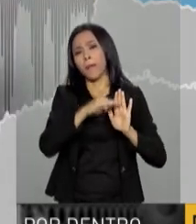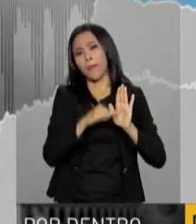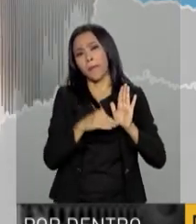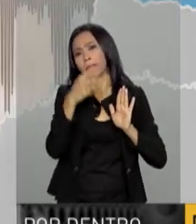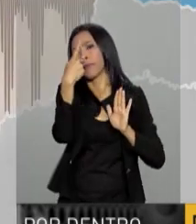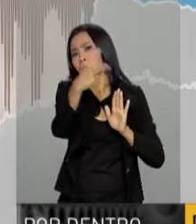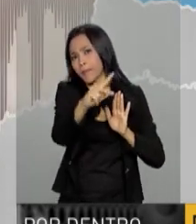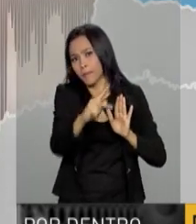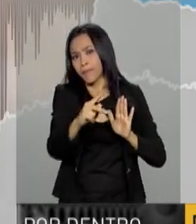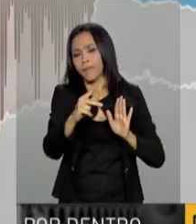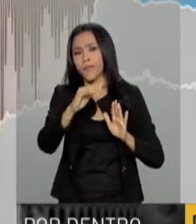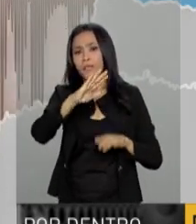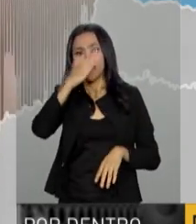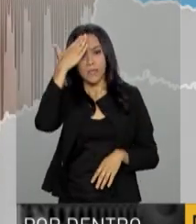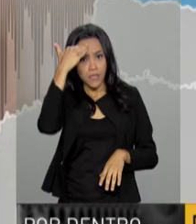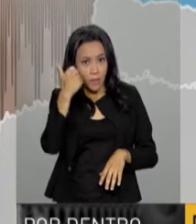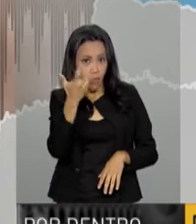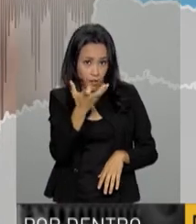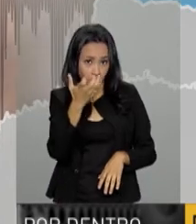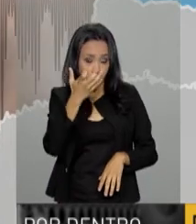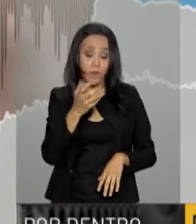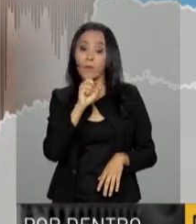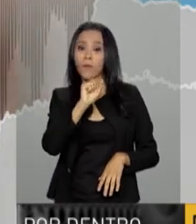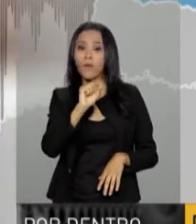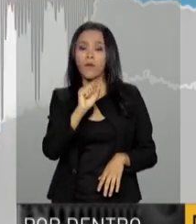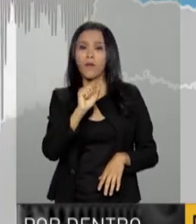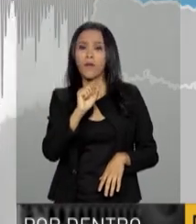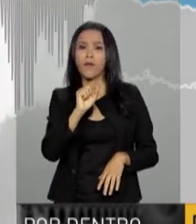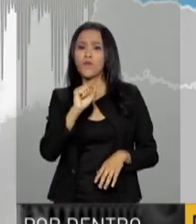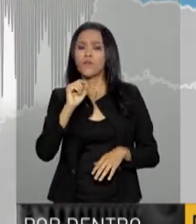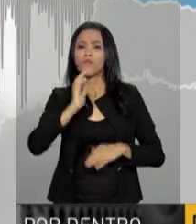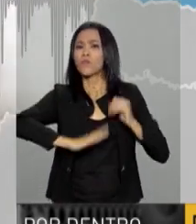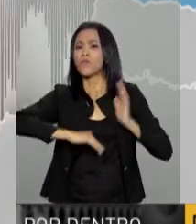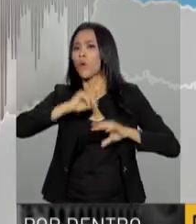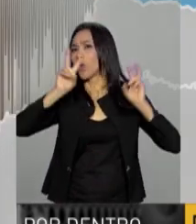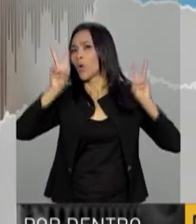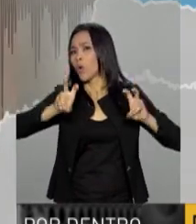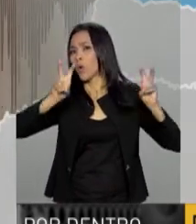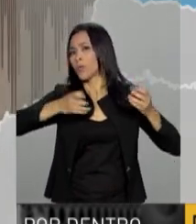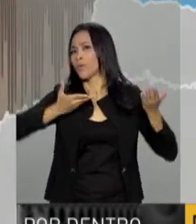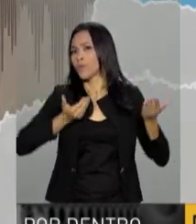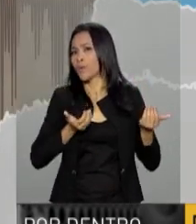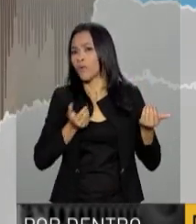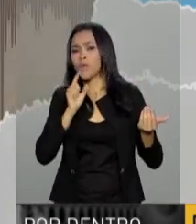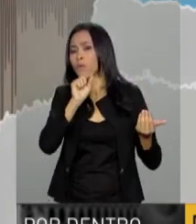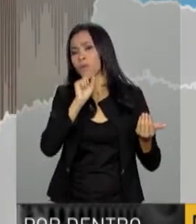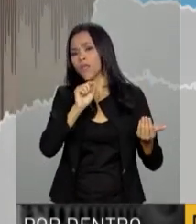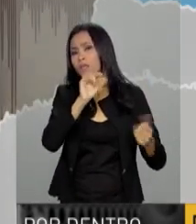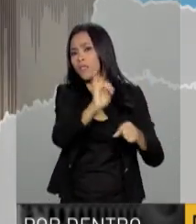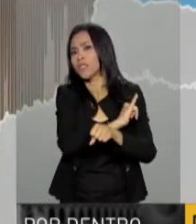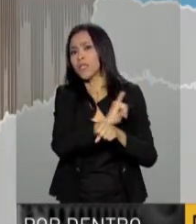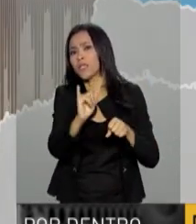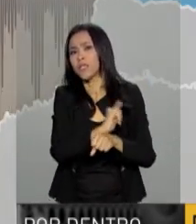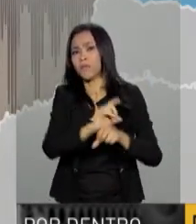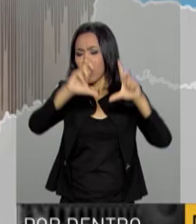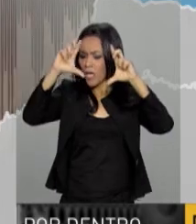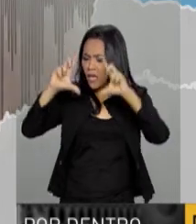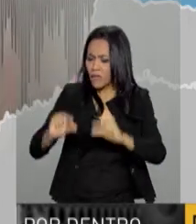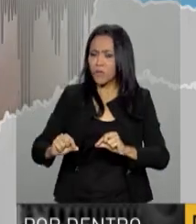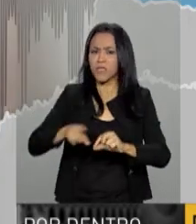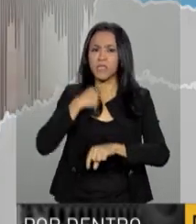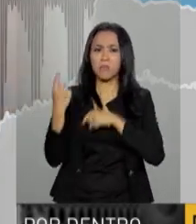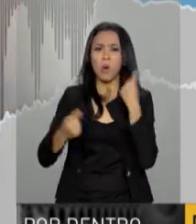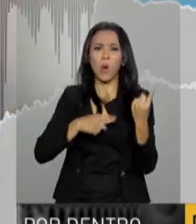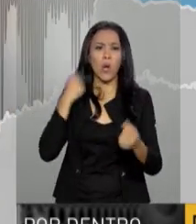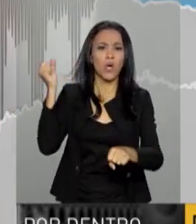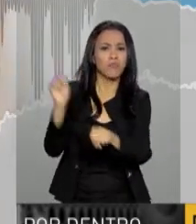é a relação é com relação aos jovens é o que existe para diminuir esse índice até com relação à